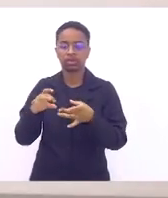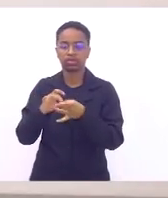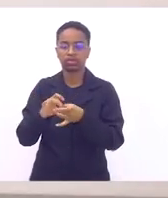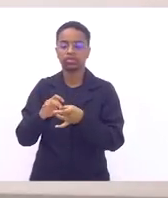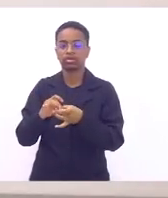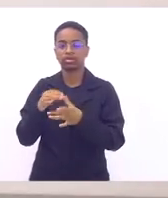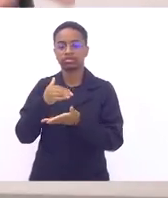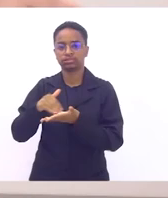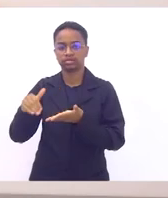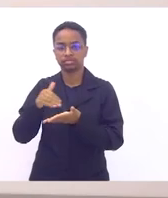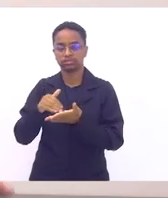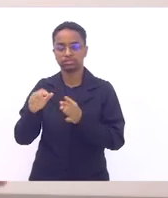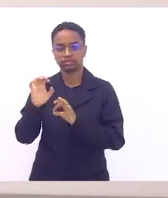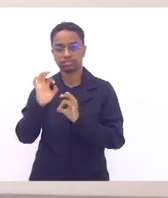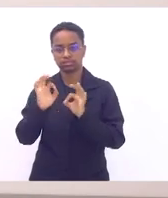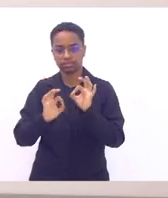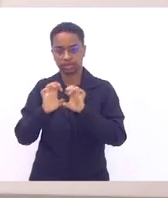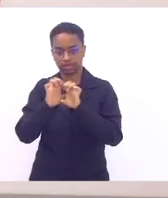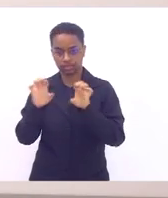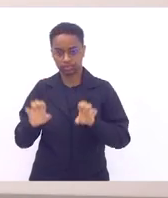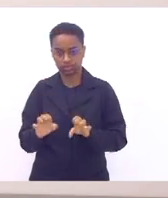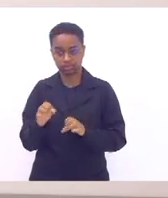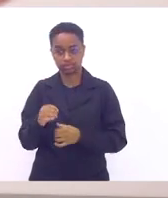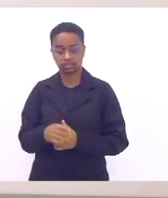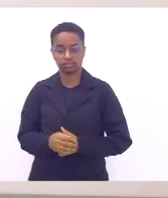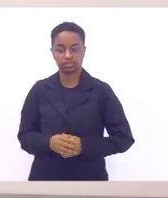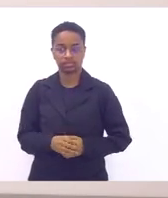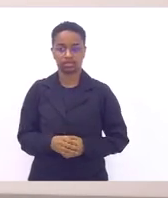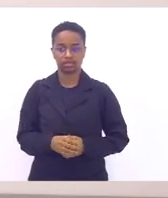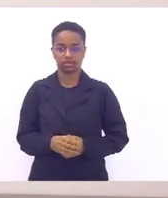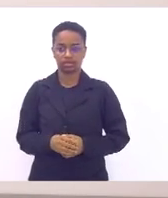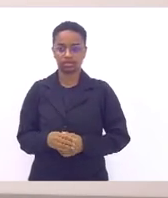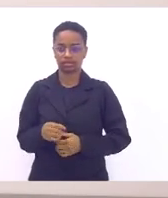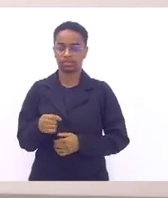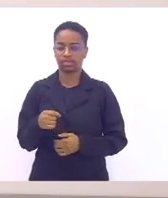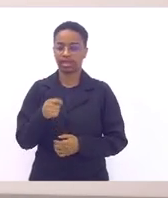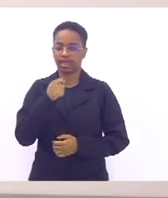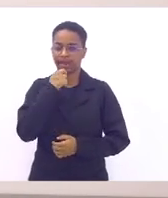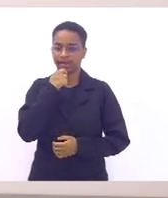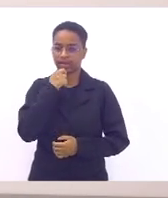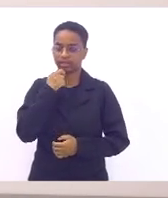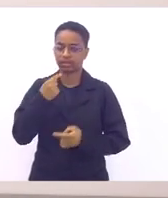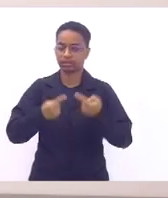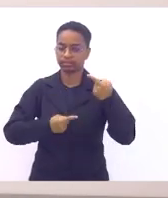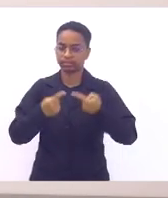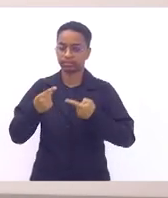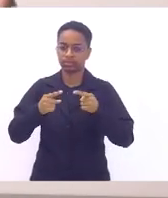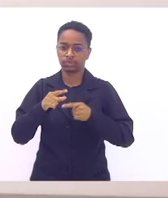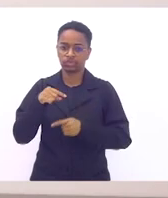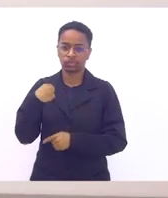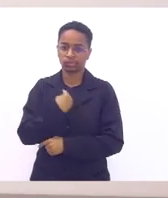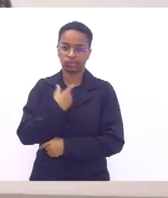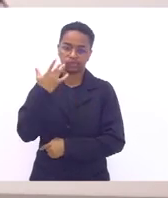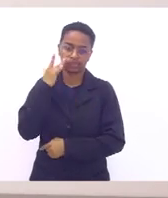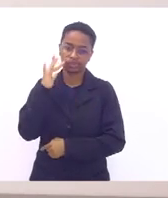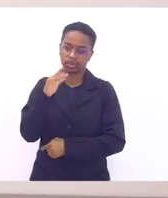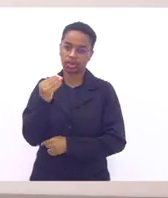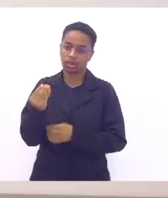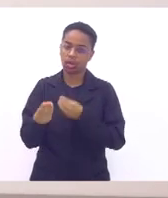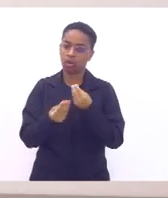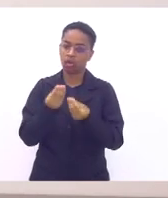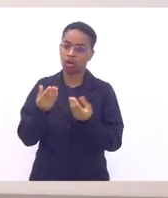repasso do recurso para a CEINFRA. Isso está em tramitação, a gente não tem, assim, a dimensão ou conhecimento de como